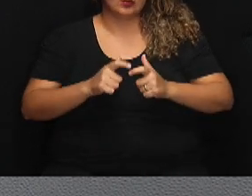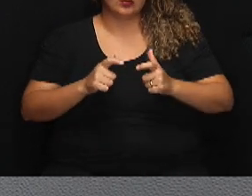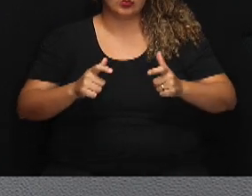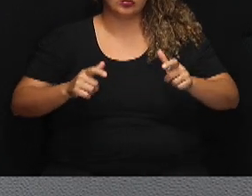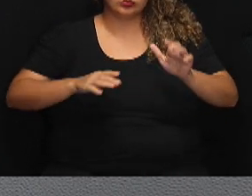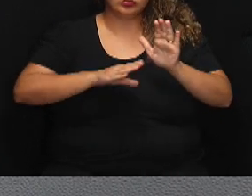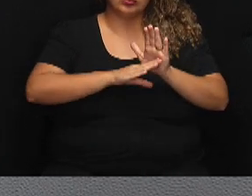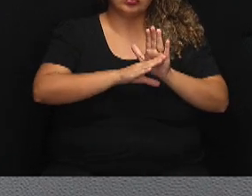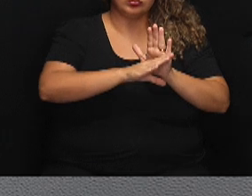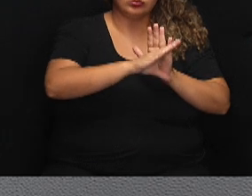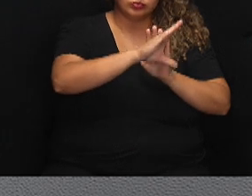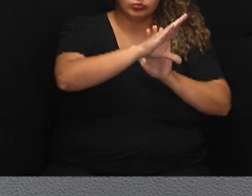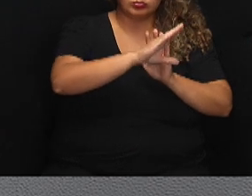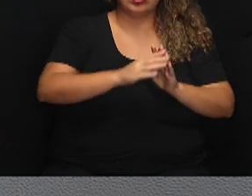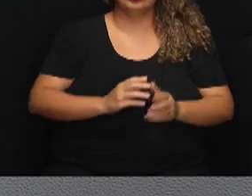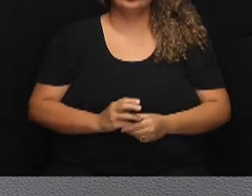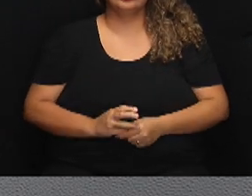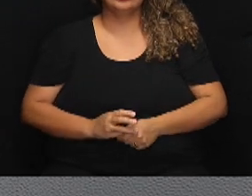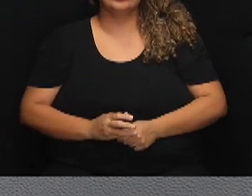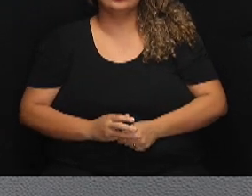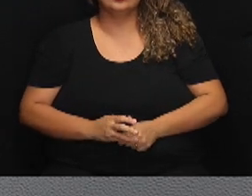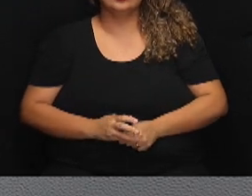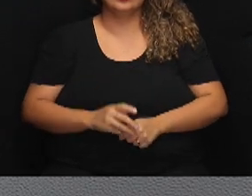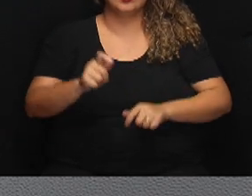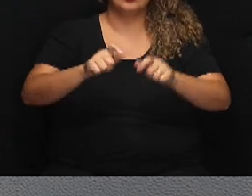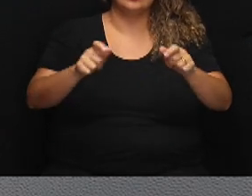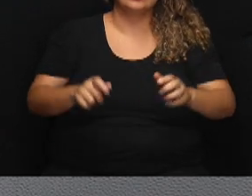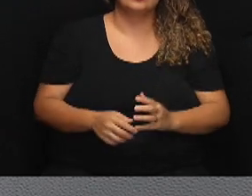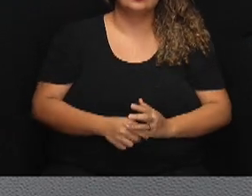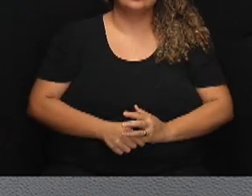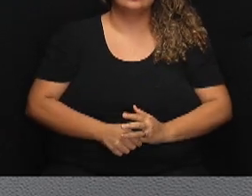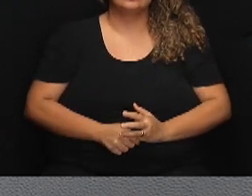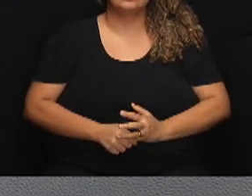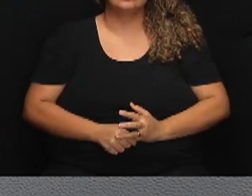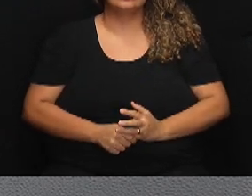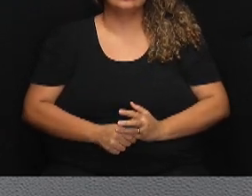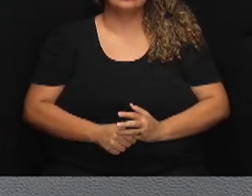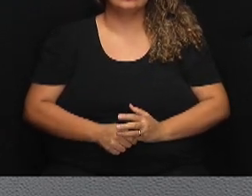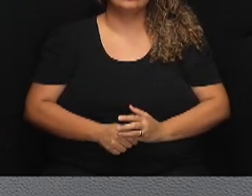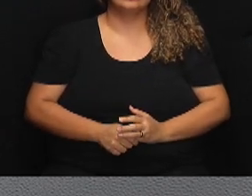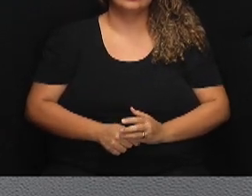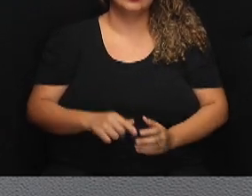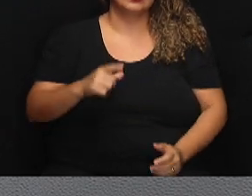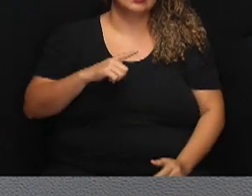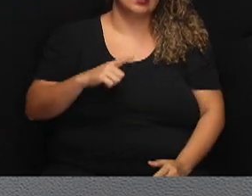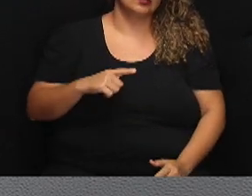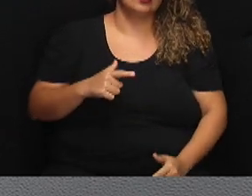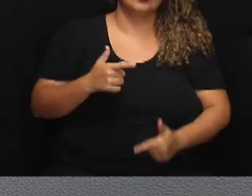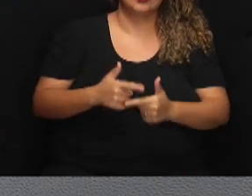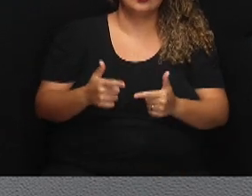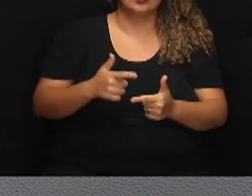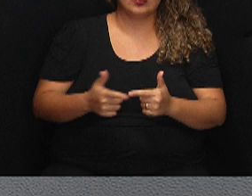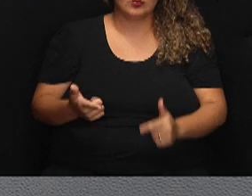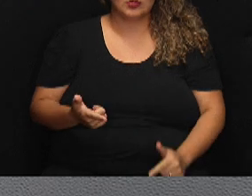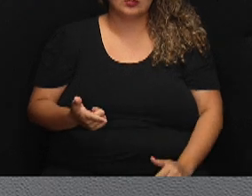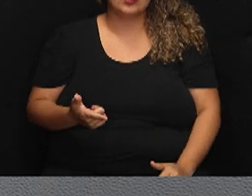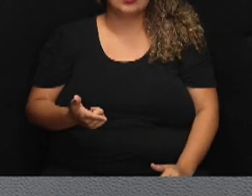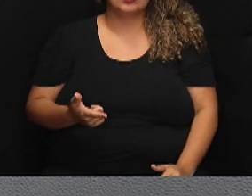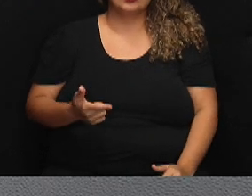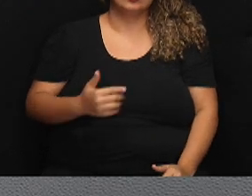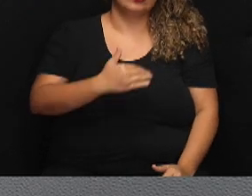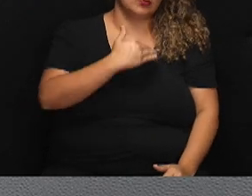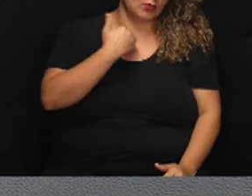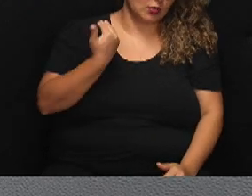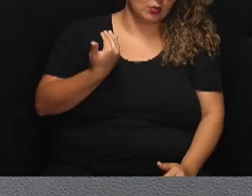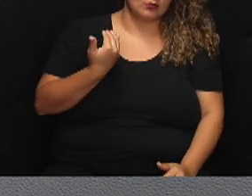inclusive, de muitas pessoas cada vez menos, né, a gente está tendo problemas com óbitos, né, por